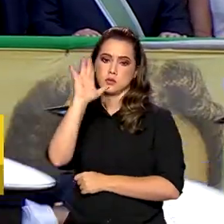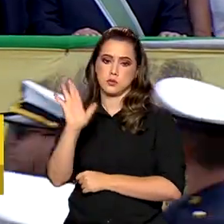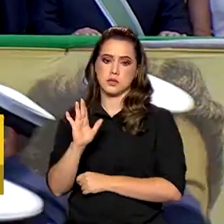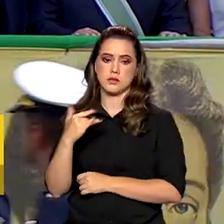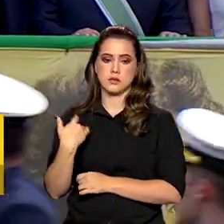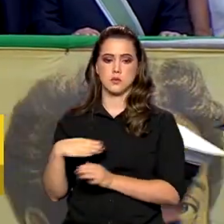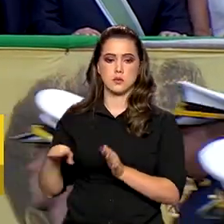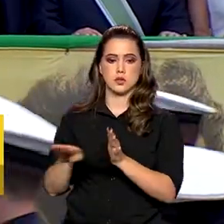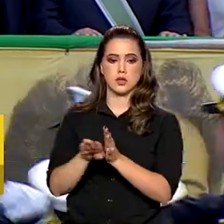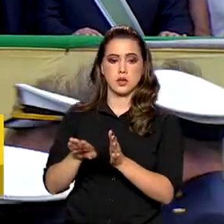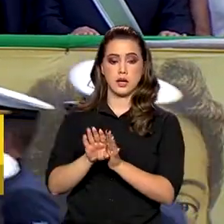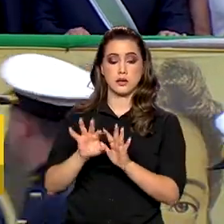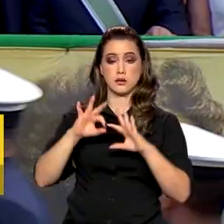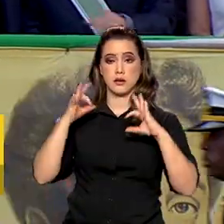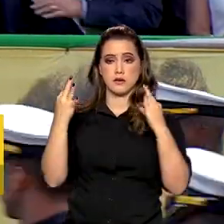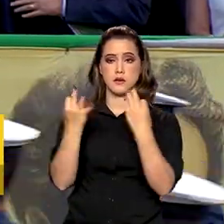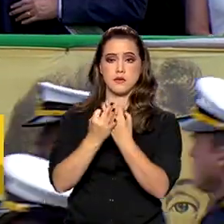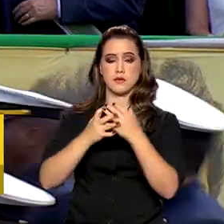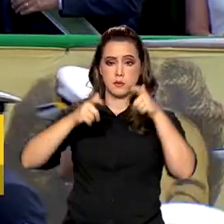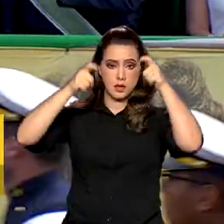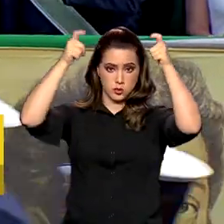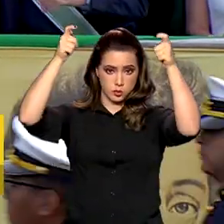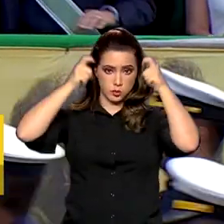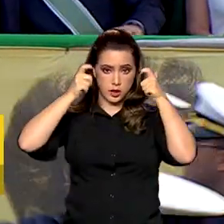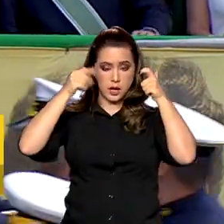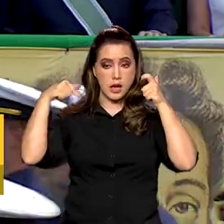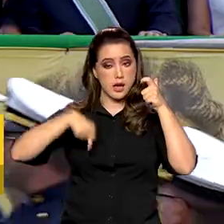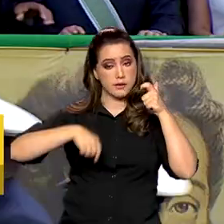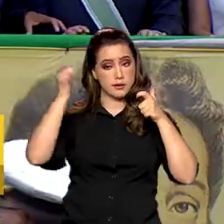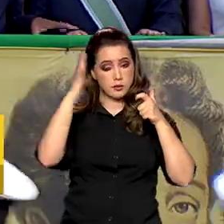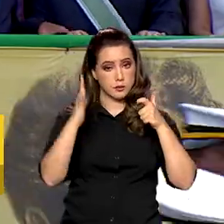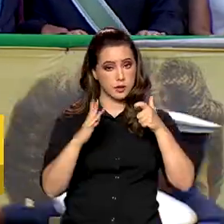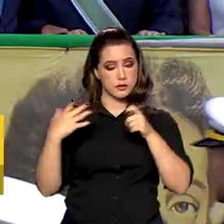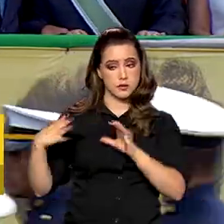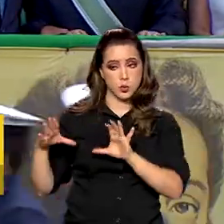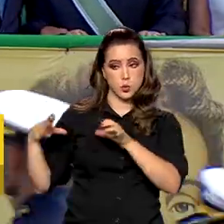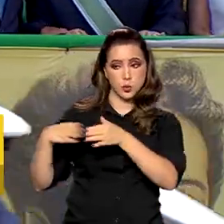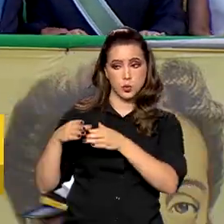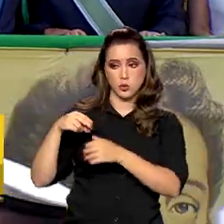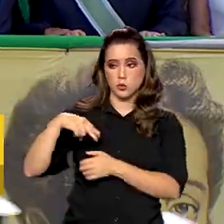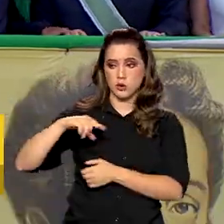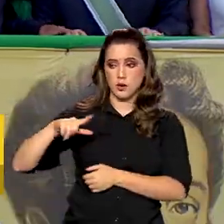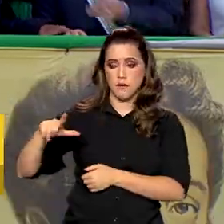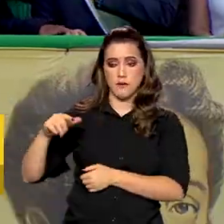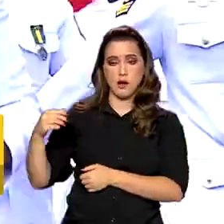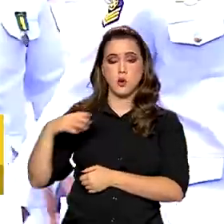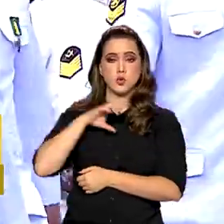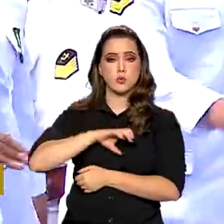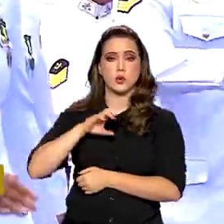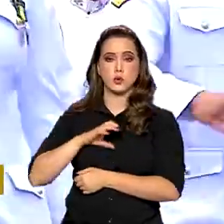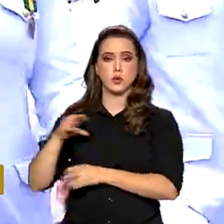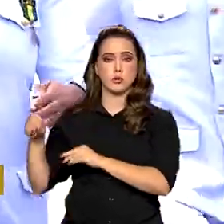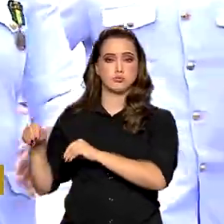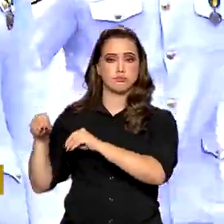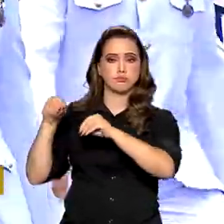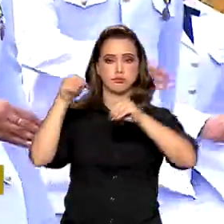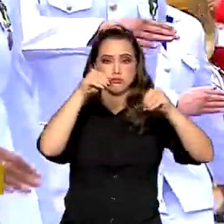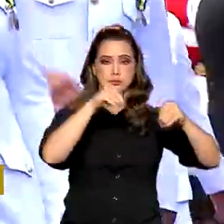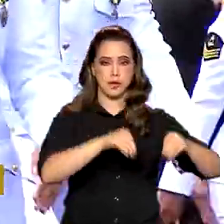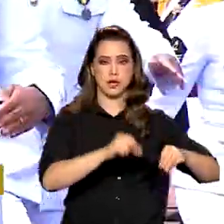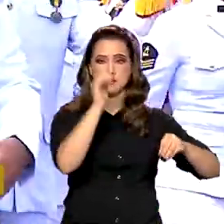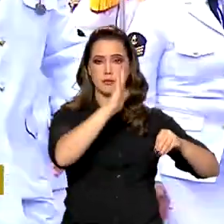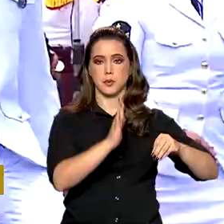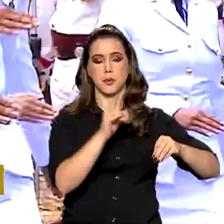da chegada da família real aqui no Brasil, a Escola Naval Portuguesa veio e se deslocou toda aqui para o